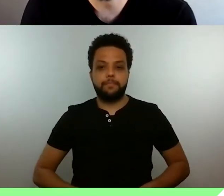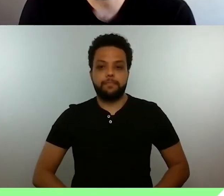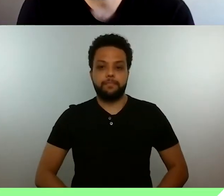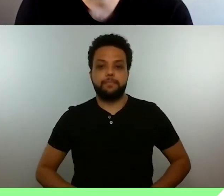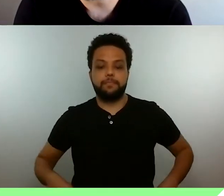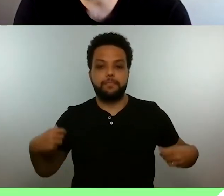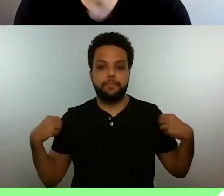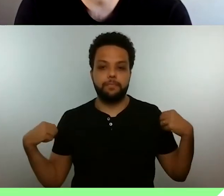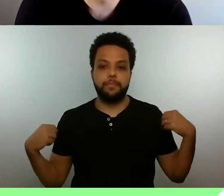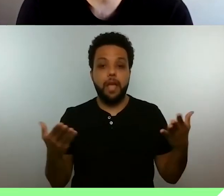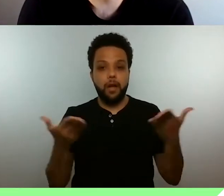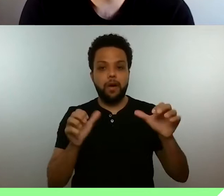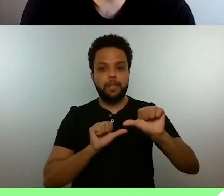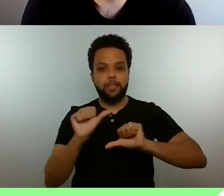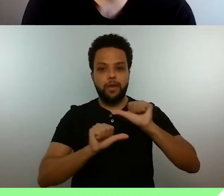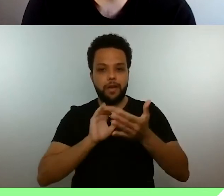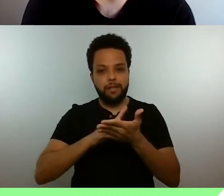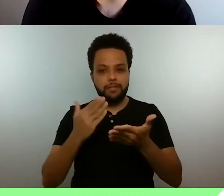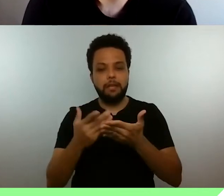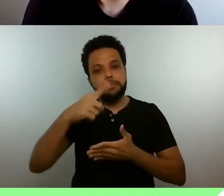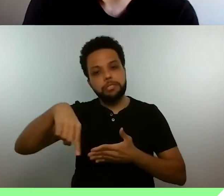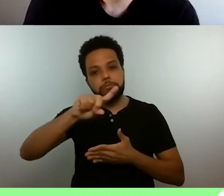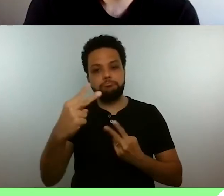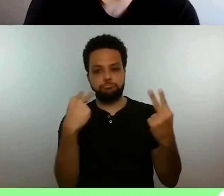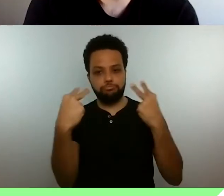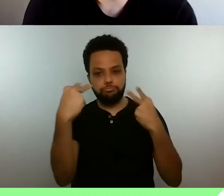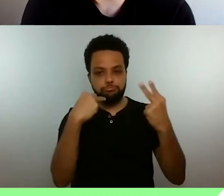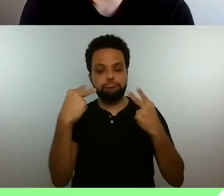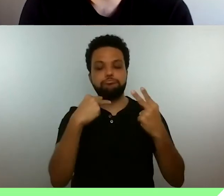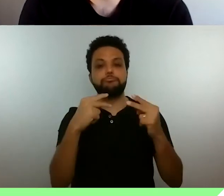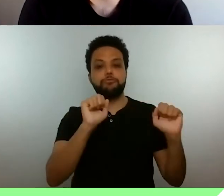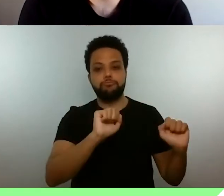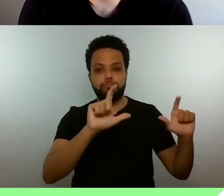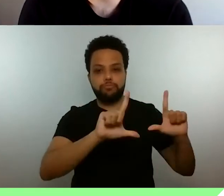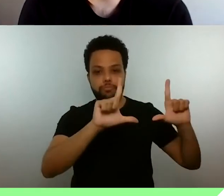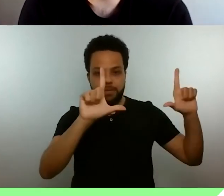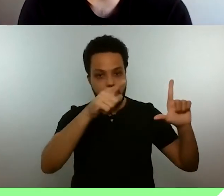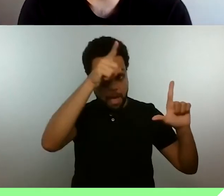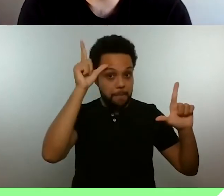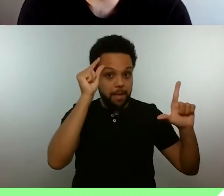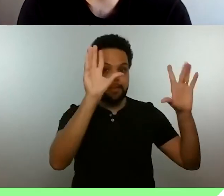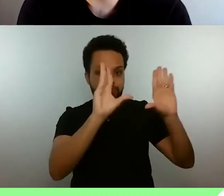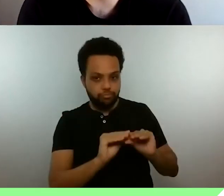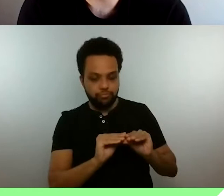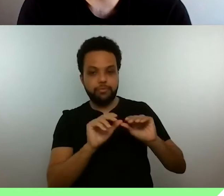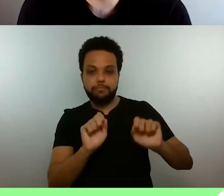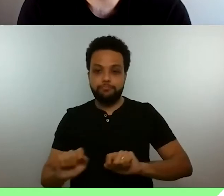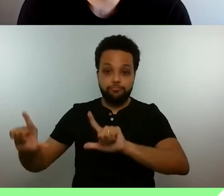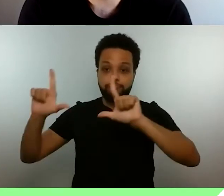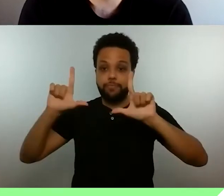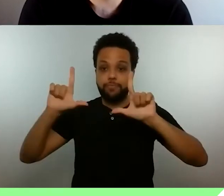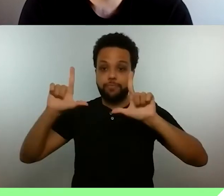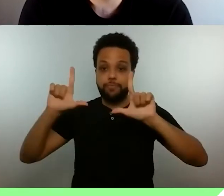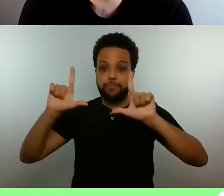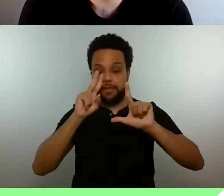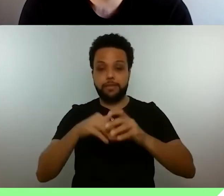agora, para as pessoas surdas que estão assistindo. Vai ter a transição da Amanda para o Vinícius Nascimento. Vejam aí se